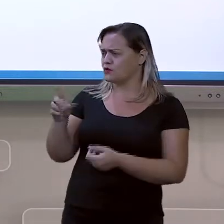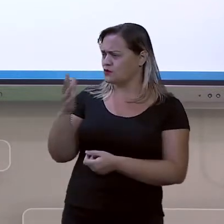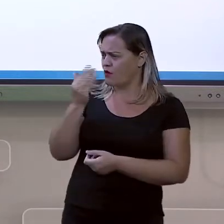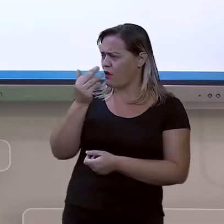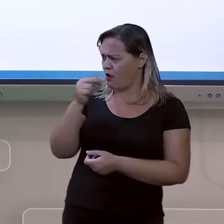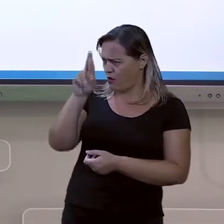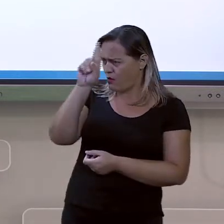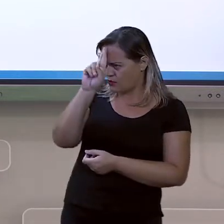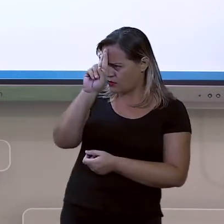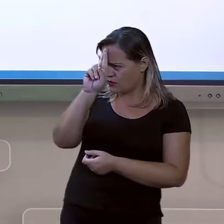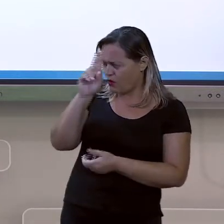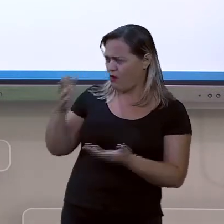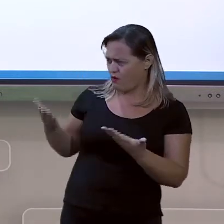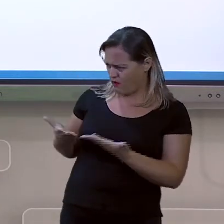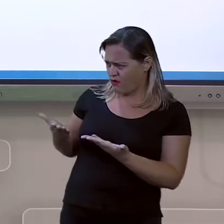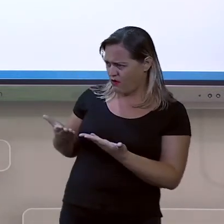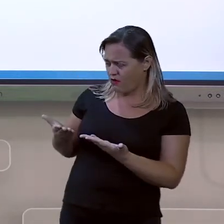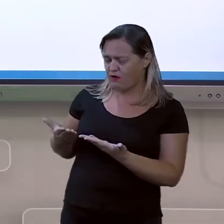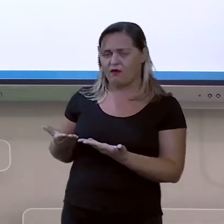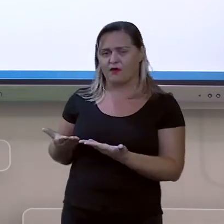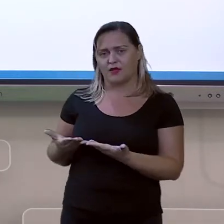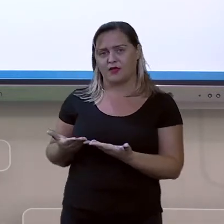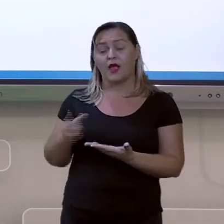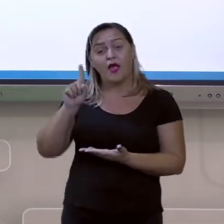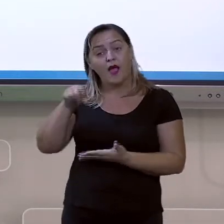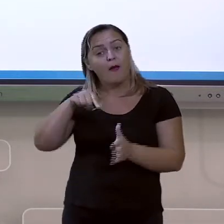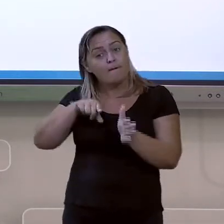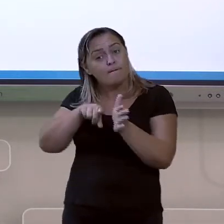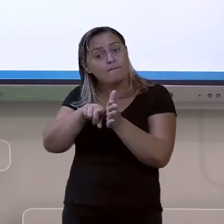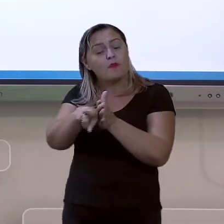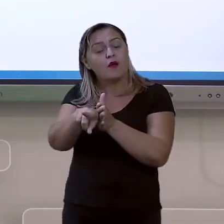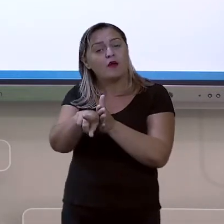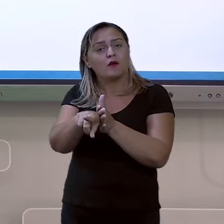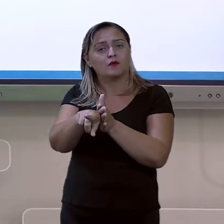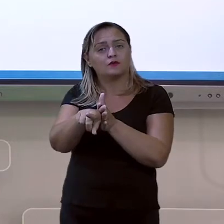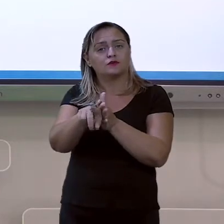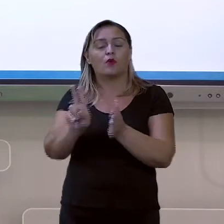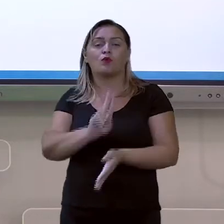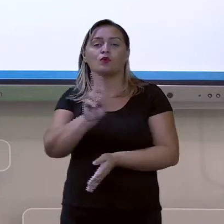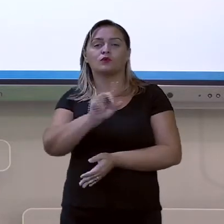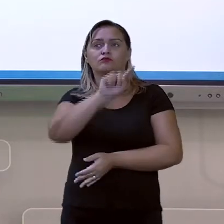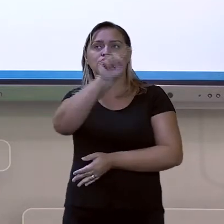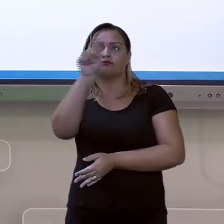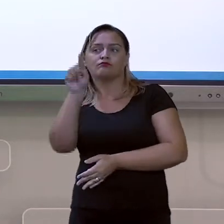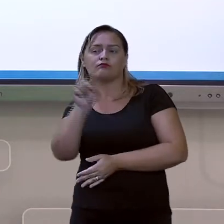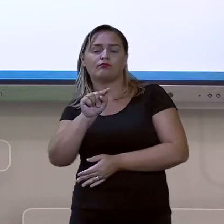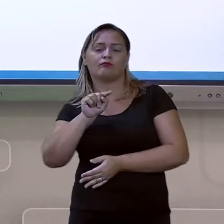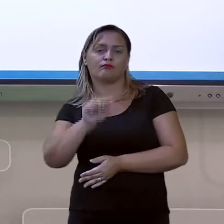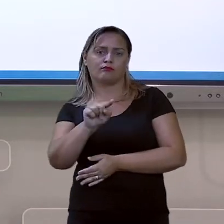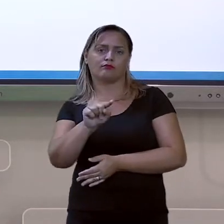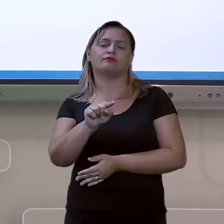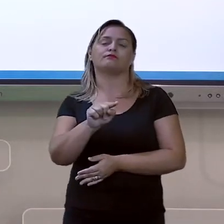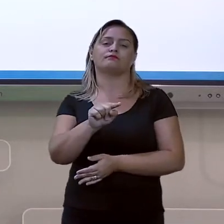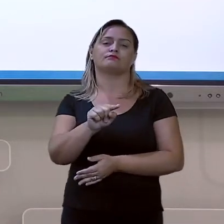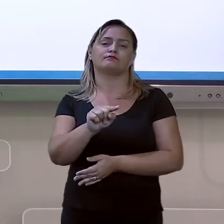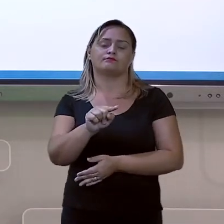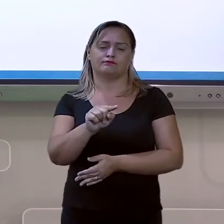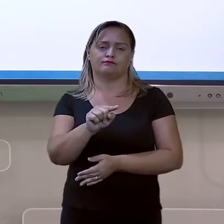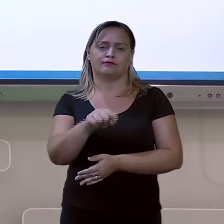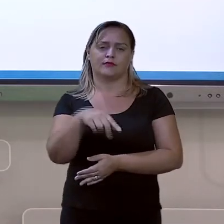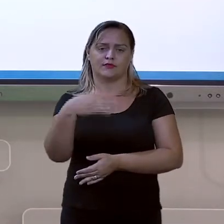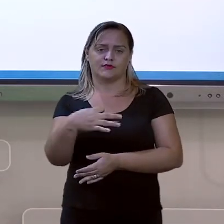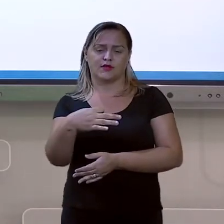hoje? Então, eu estou fazendo uma pergunta. Então, toda vez que eu faço uma